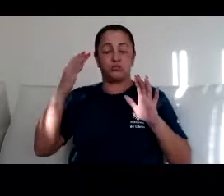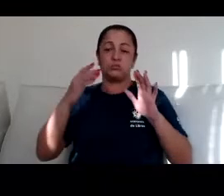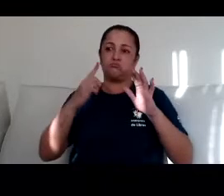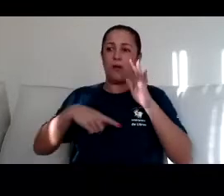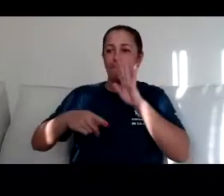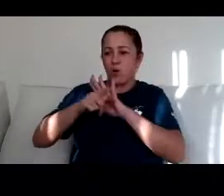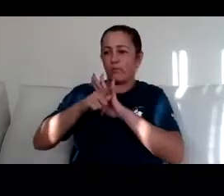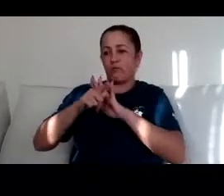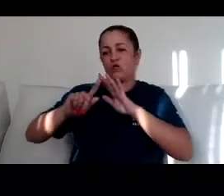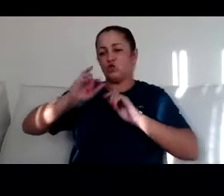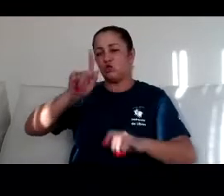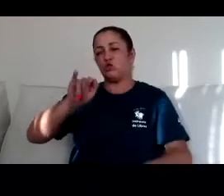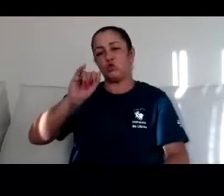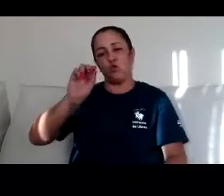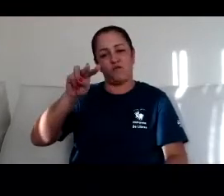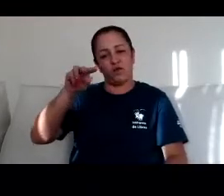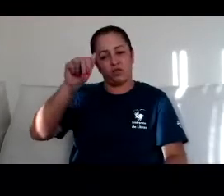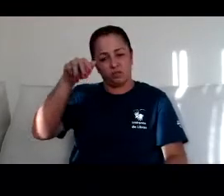lançamento do livro